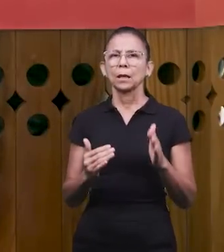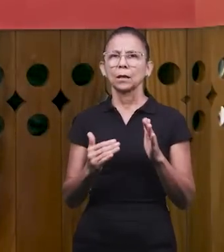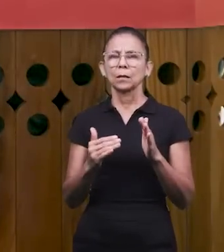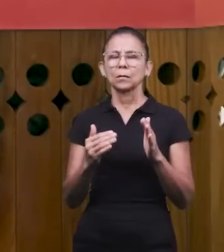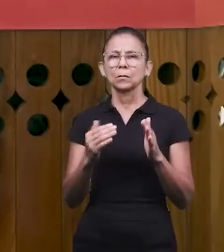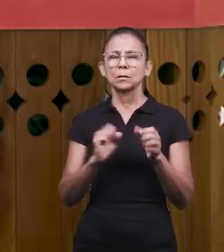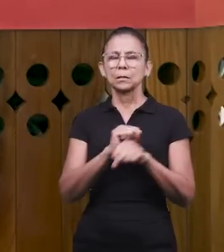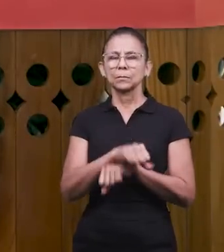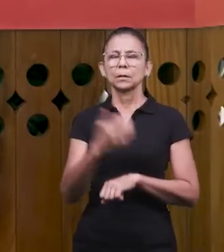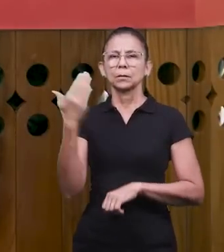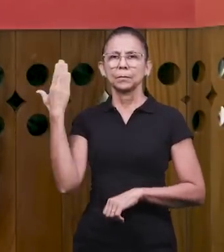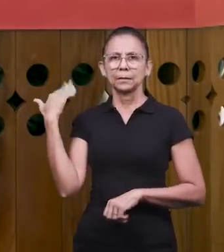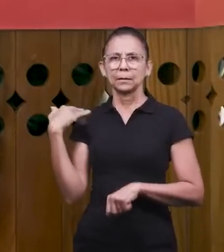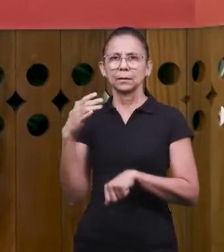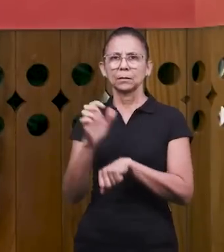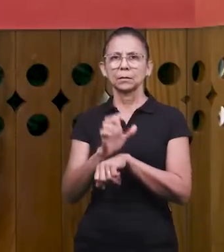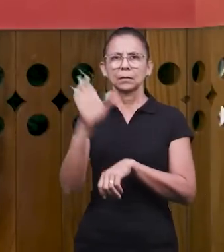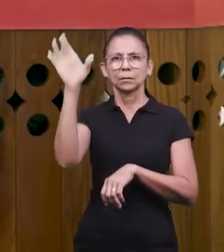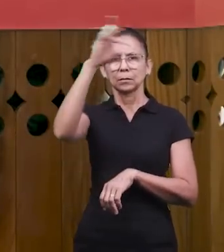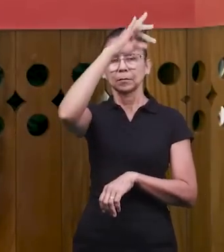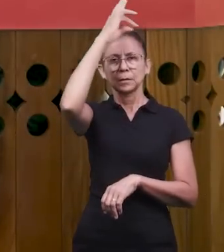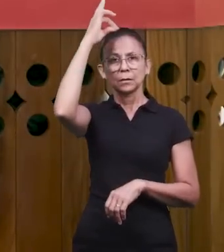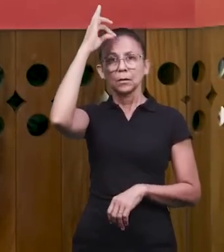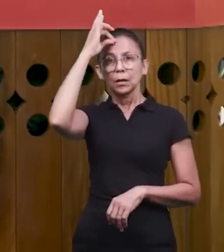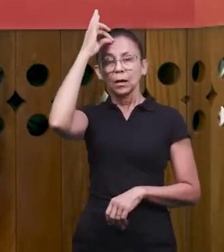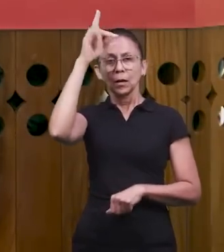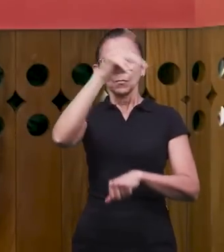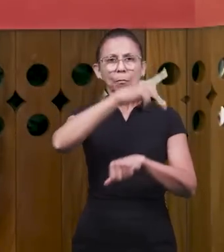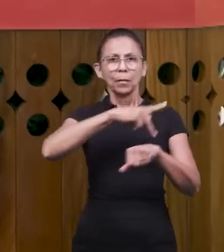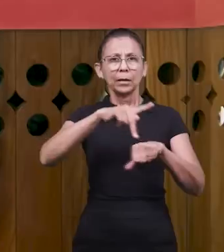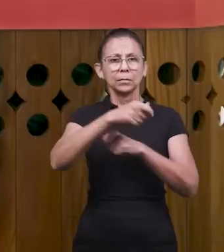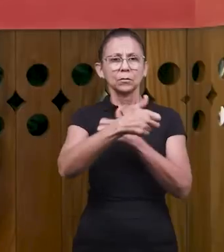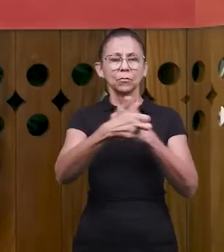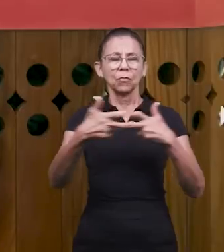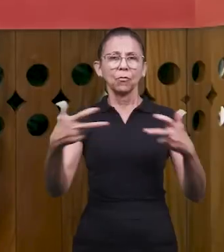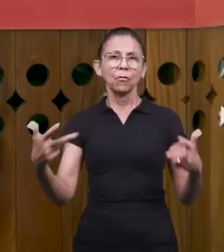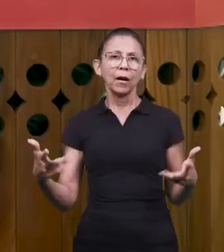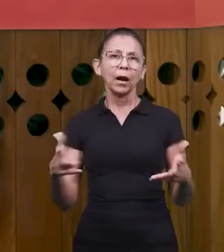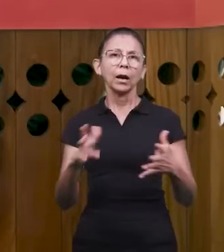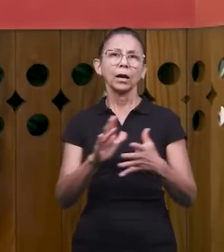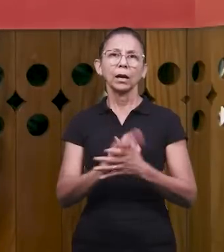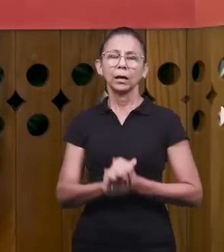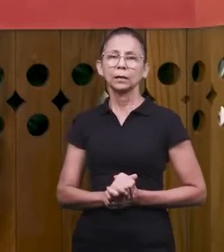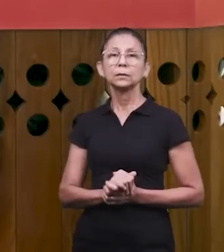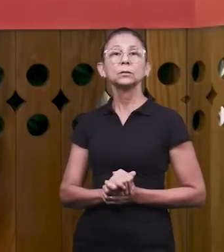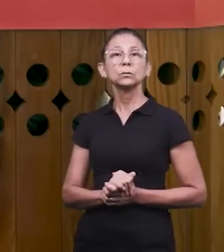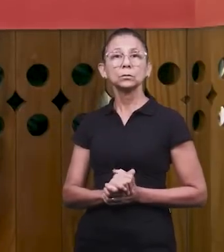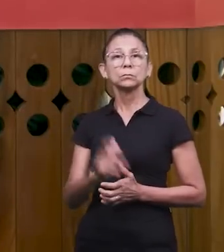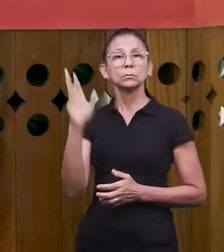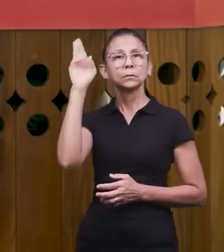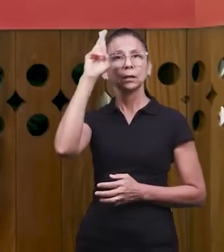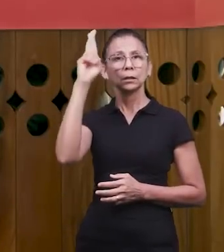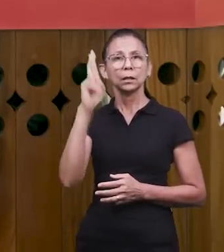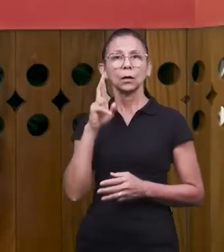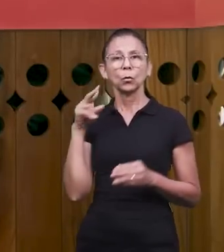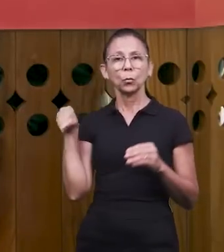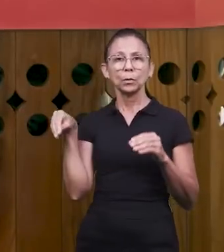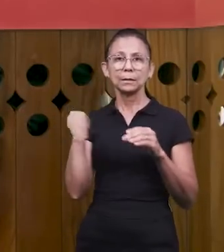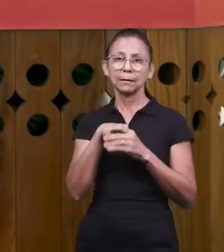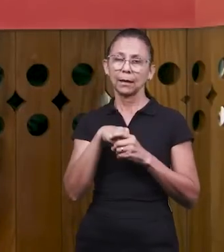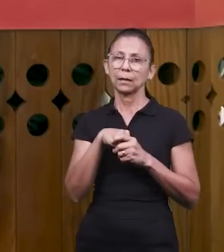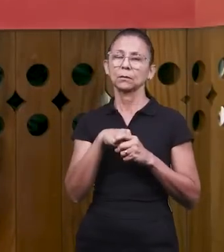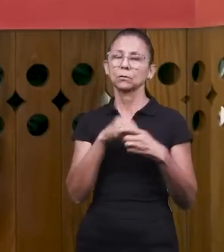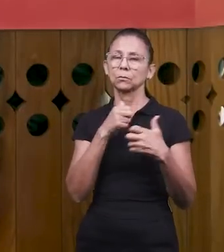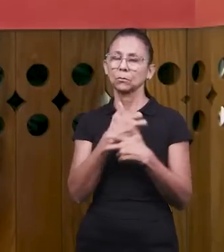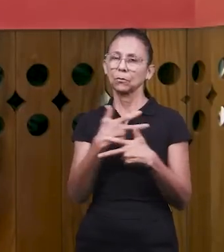Espírito Santo, recebemos irmãos de diversos países, dentre eles Uzbequistão, Quirguistão,